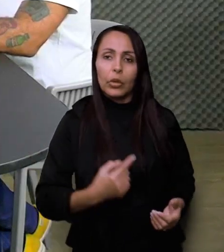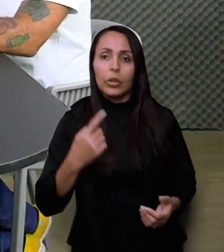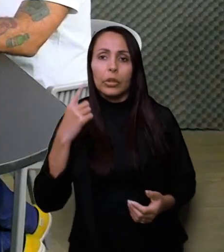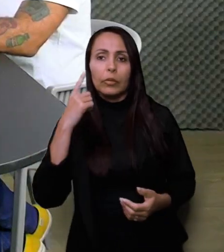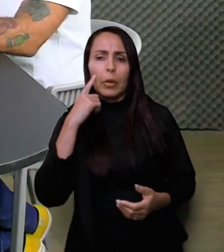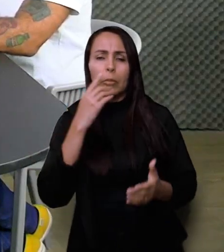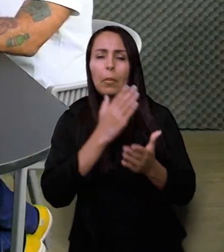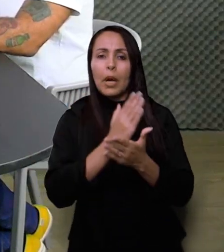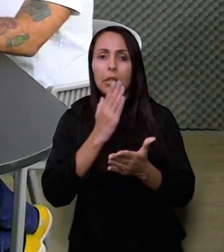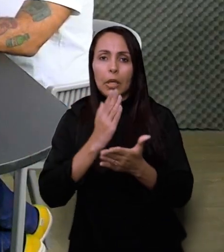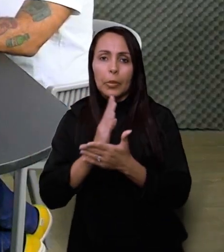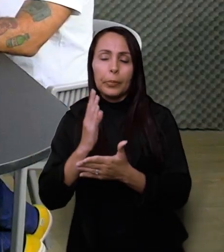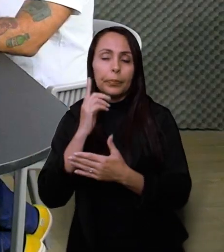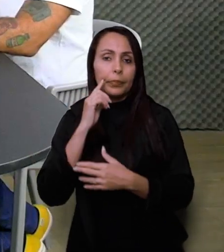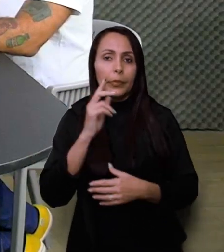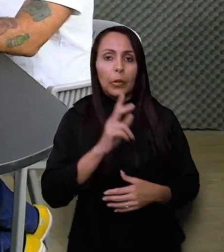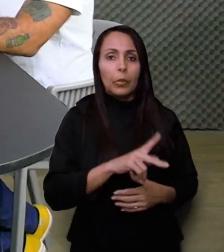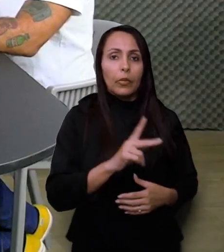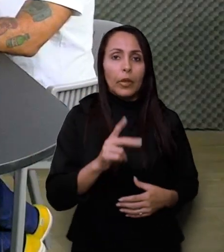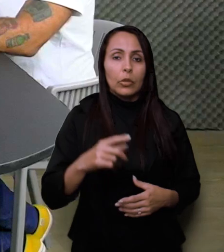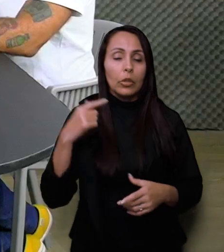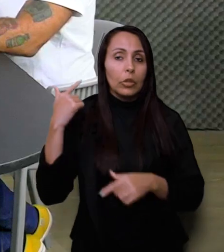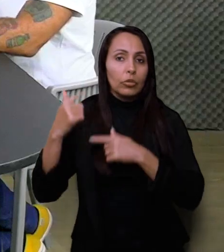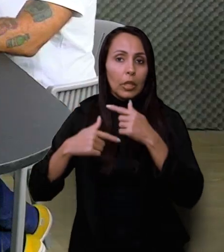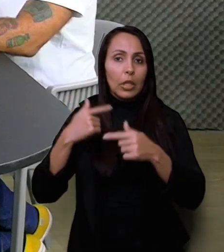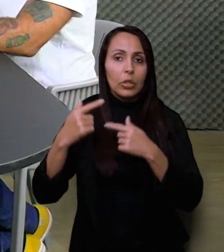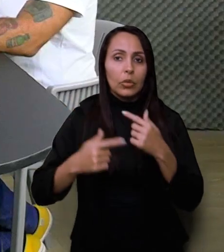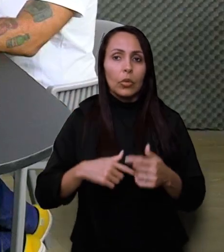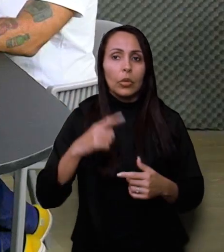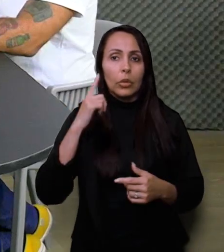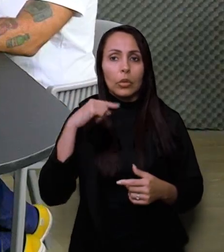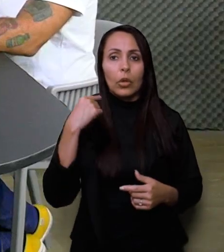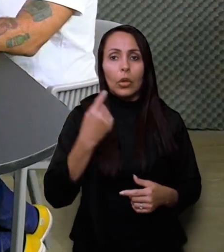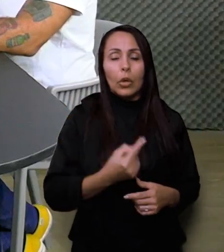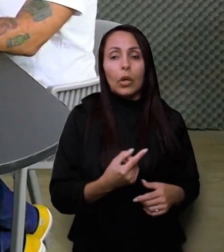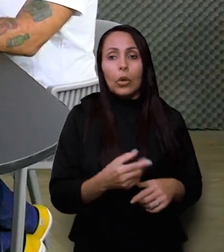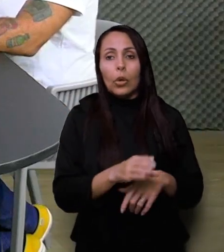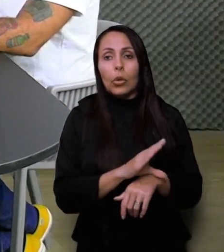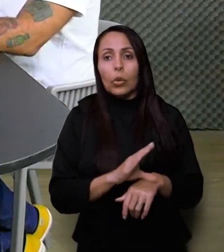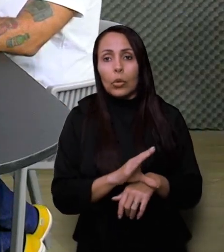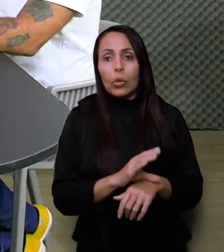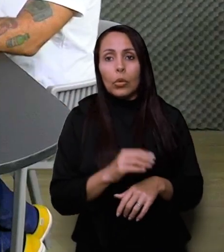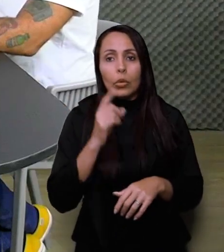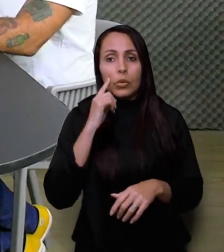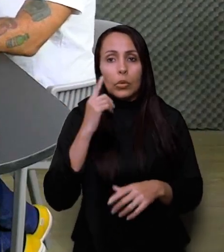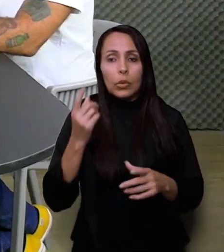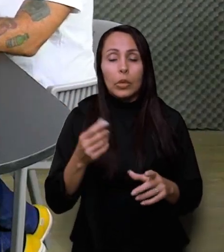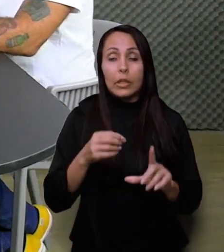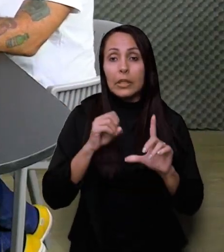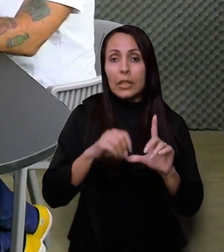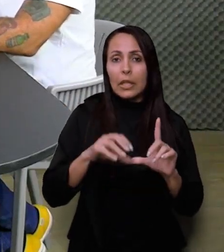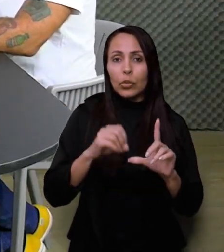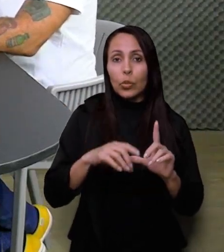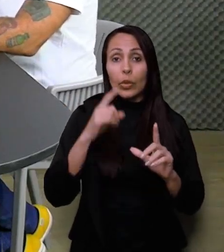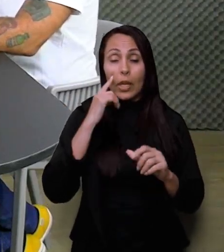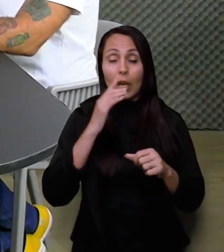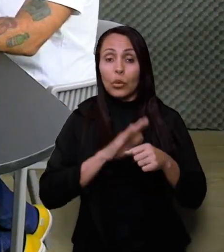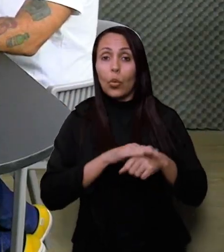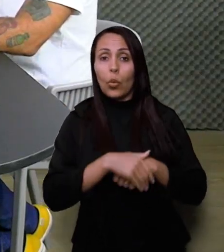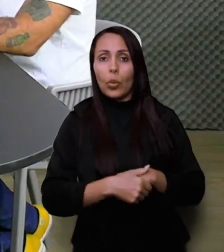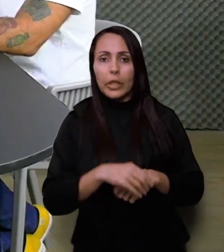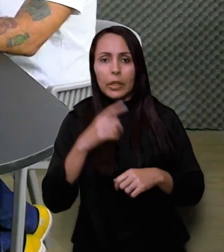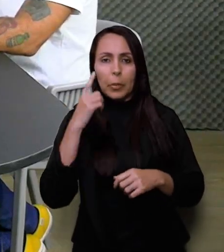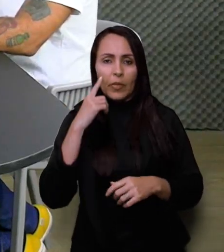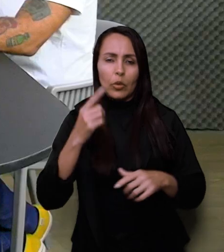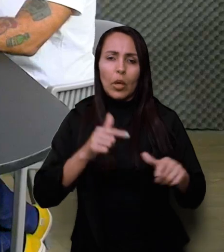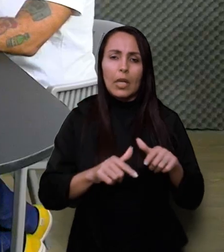passamos por professores de uma geração anterior à nossa, né? Que os cursos tinham cursos de licenciatura que eram noturnos, então eram É. pessoas que trabalhavam o